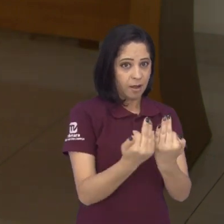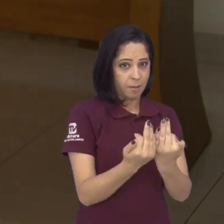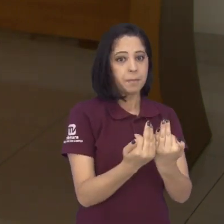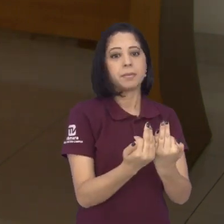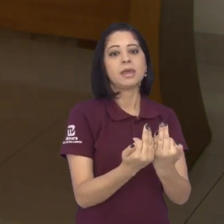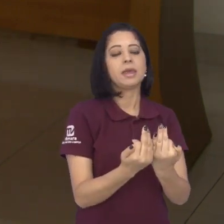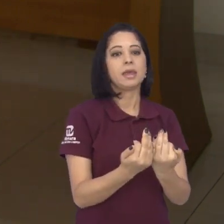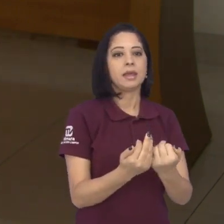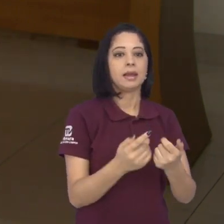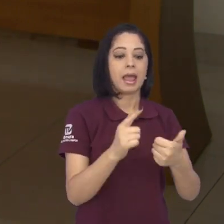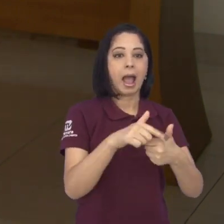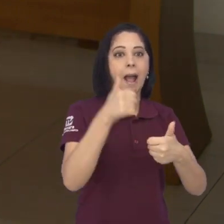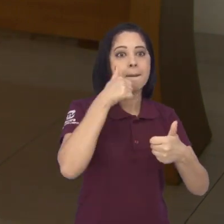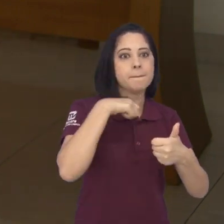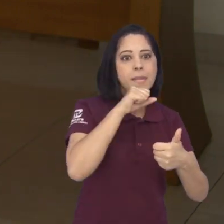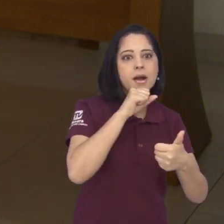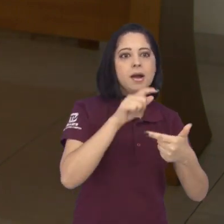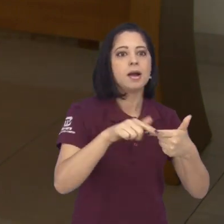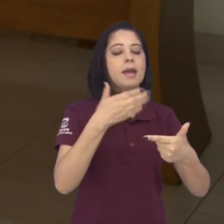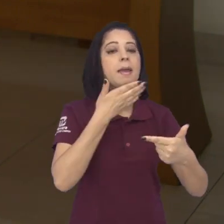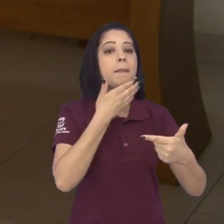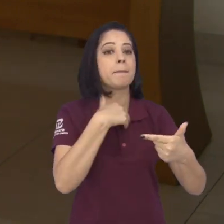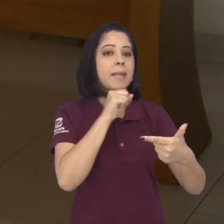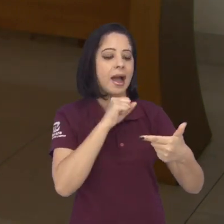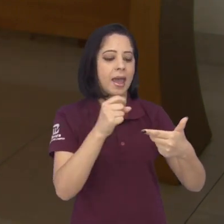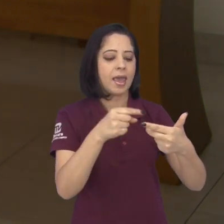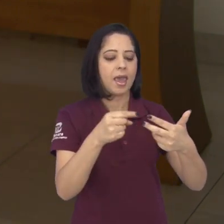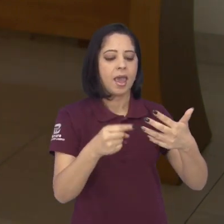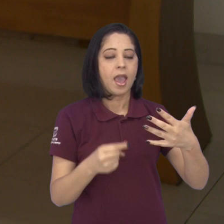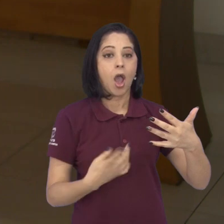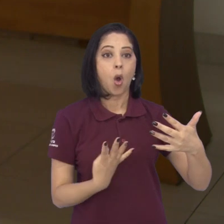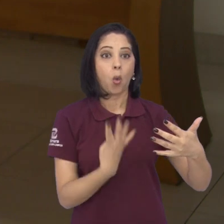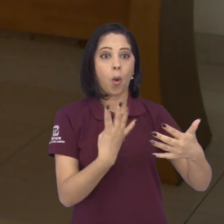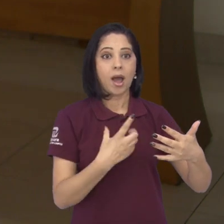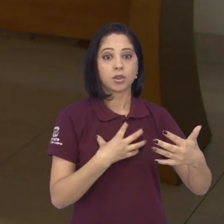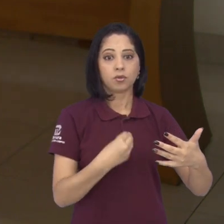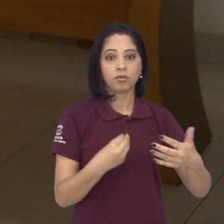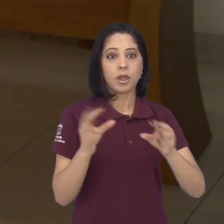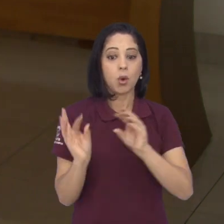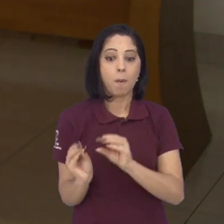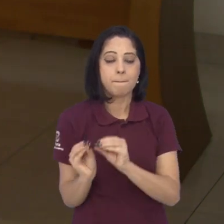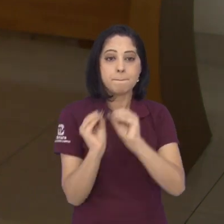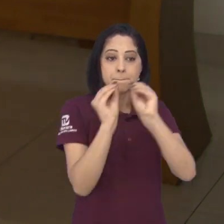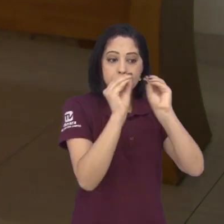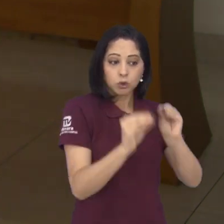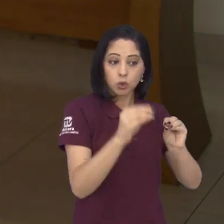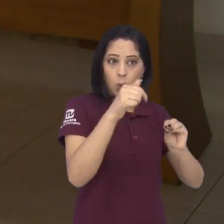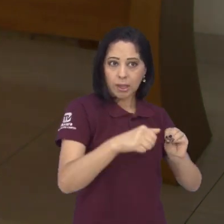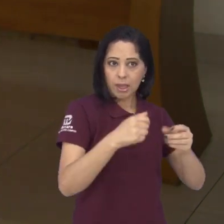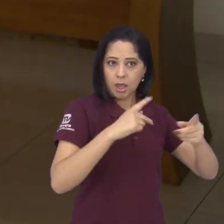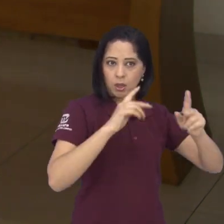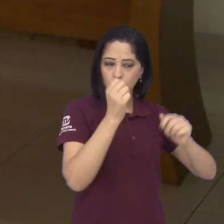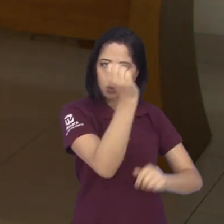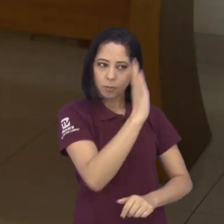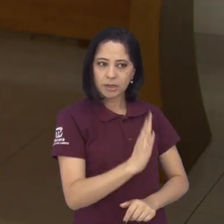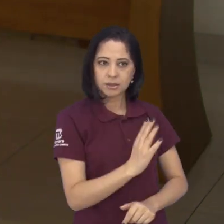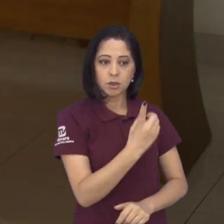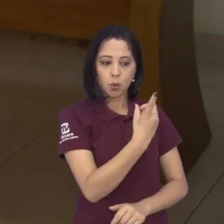vir. Então, a família dele, que era composta pela mãe e 4